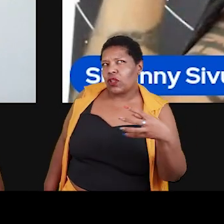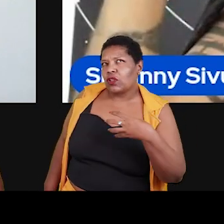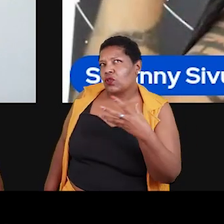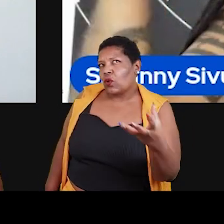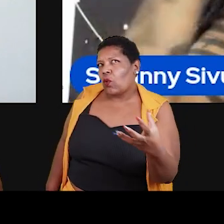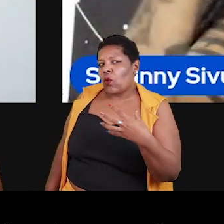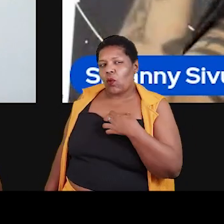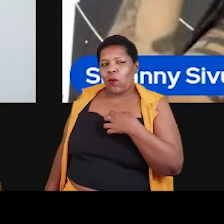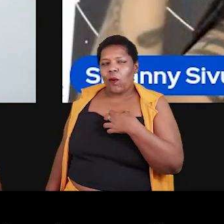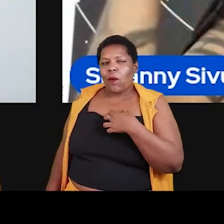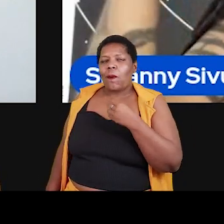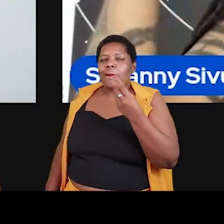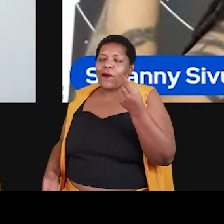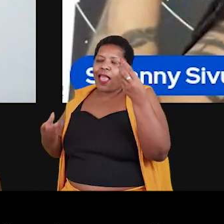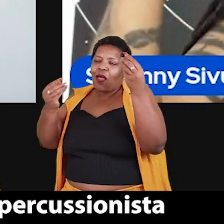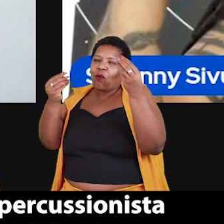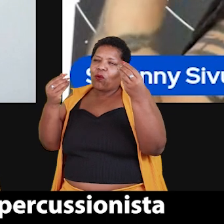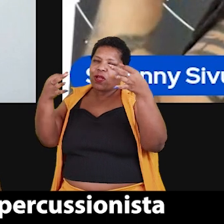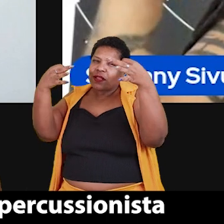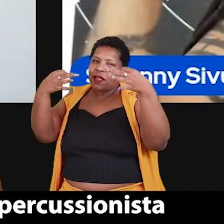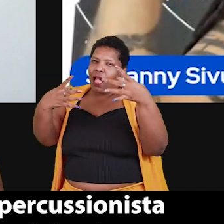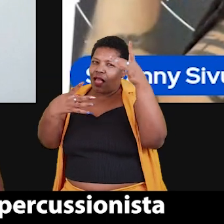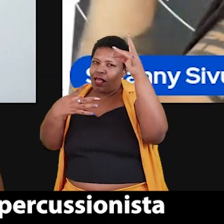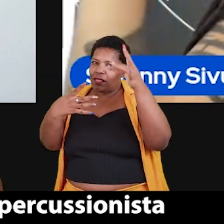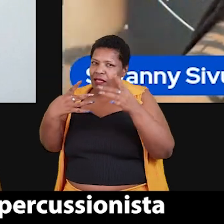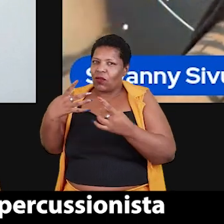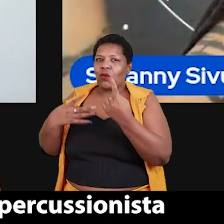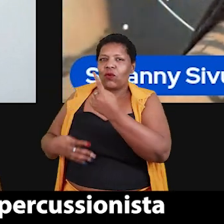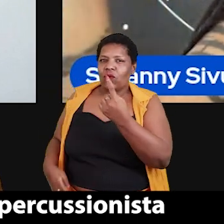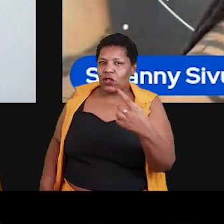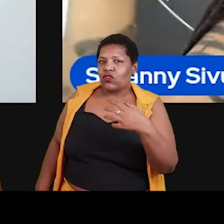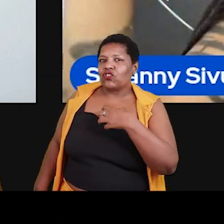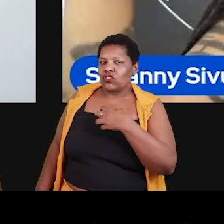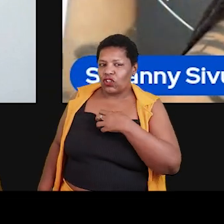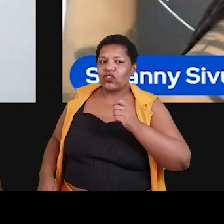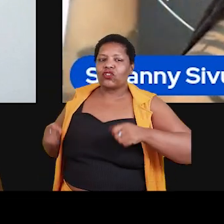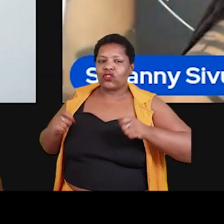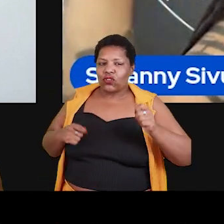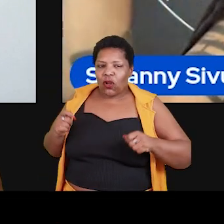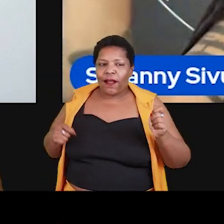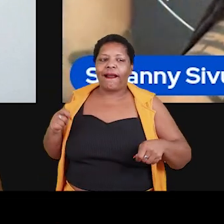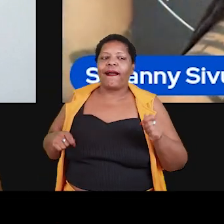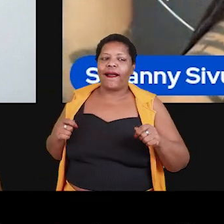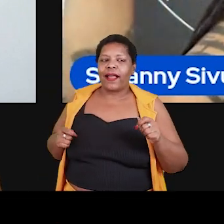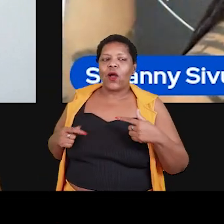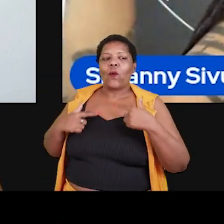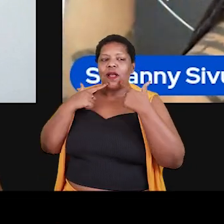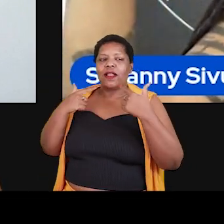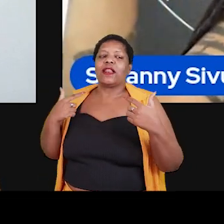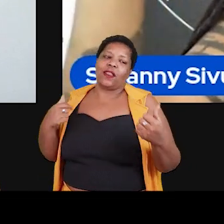né? Porque é muito peculiar. Cada percussionista tem o seu jeito de tocar, por mais que esteja tocando uma